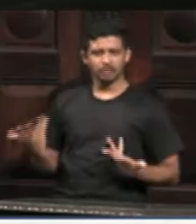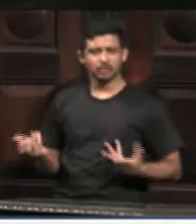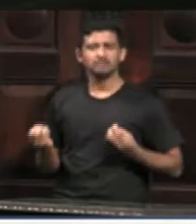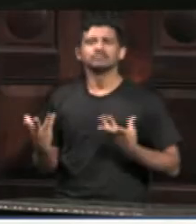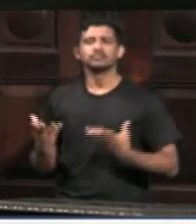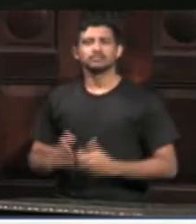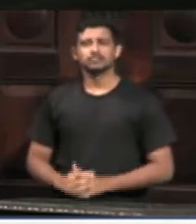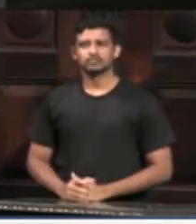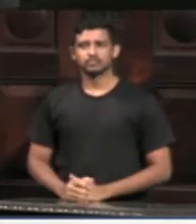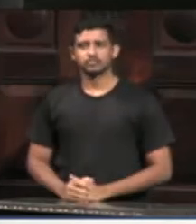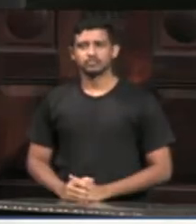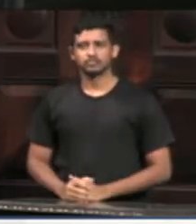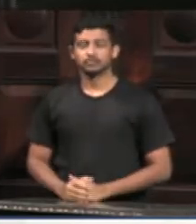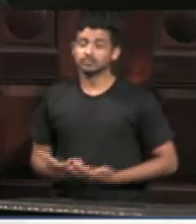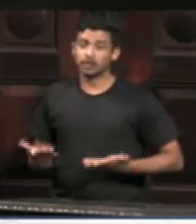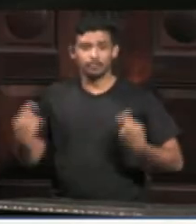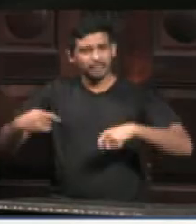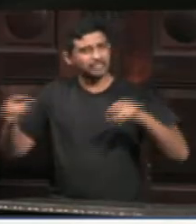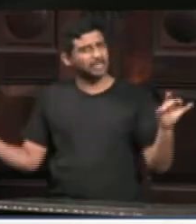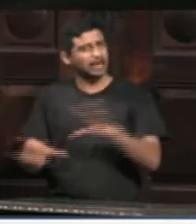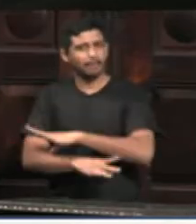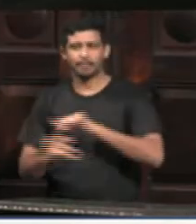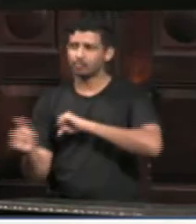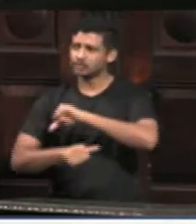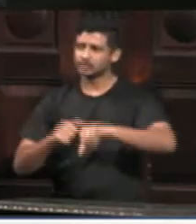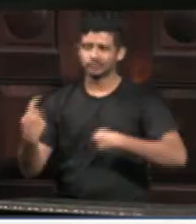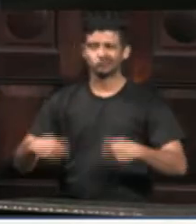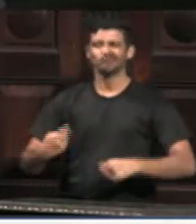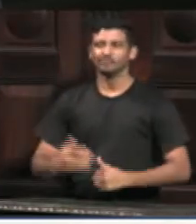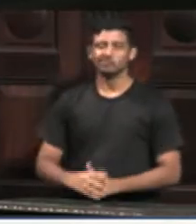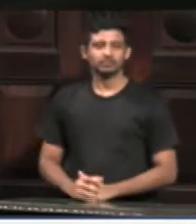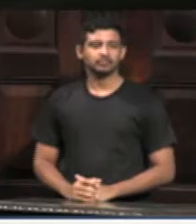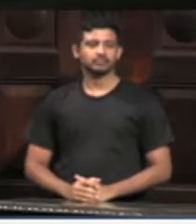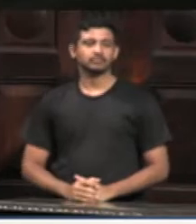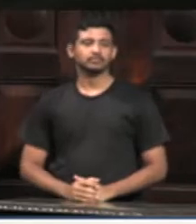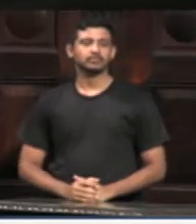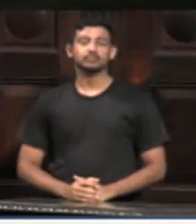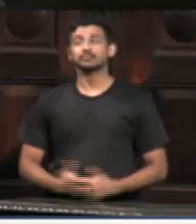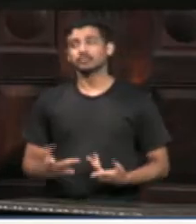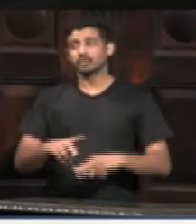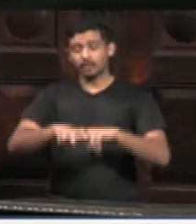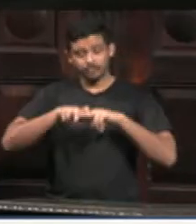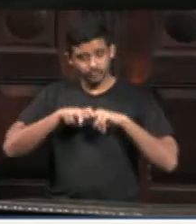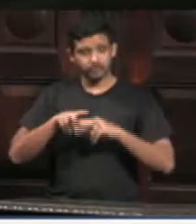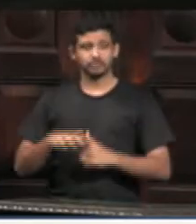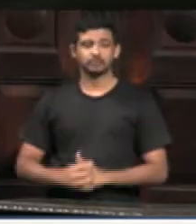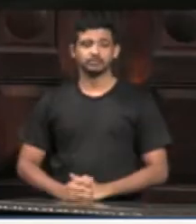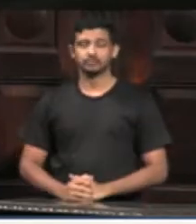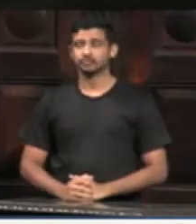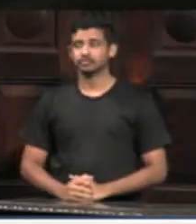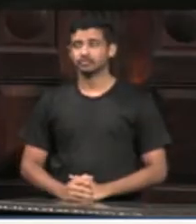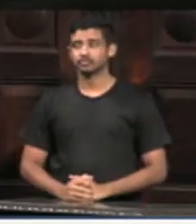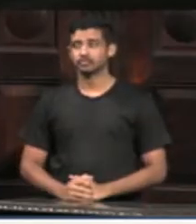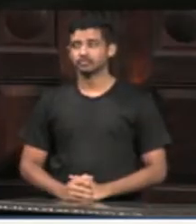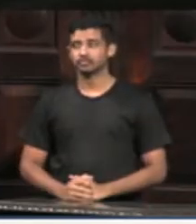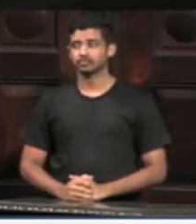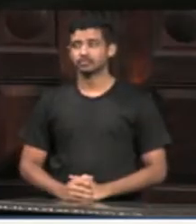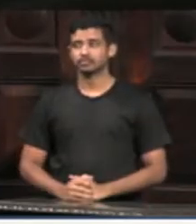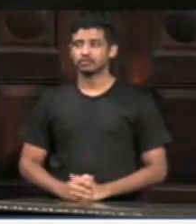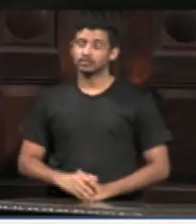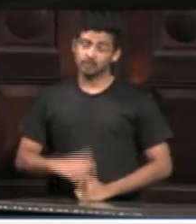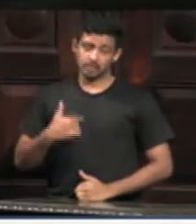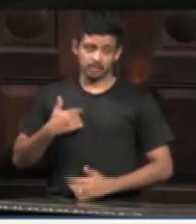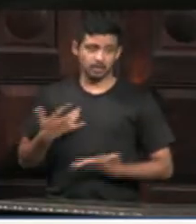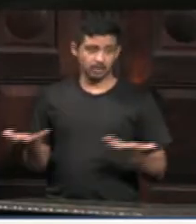nossa frente. Isso precisa acabar, tanto para um lado quanto para o outro. É por isso, André, que eu, no primeiro momento,